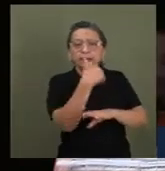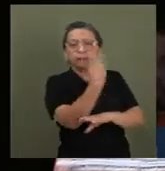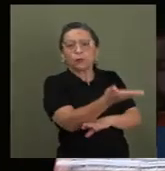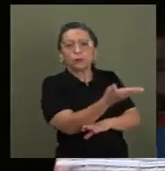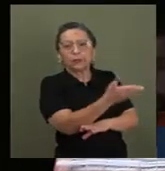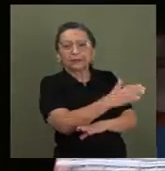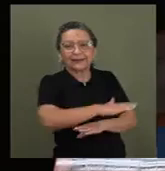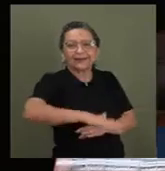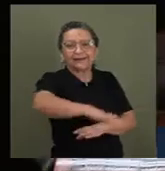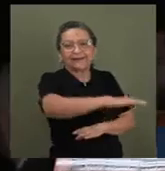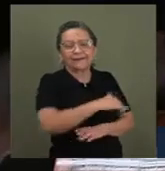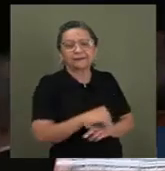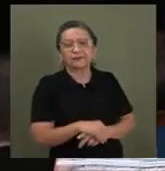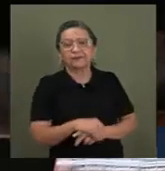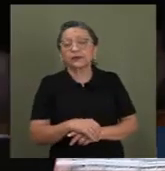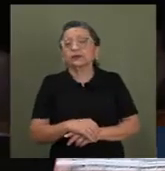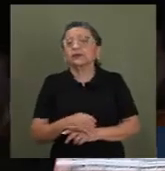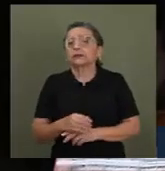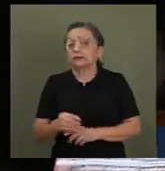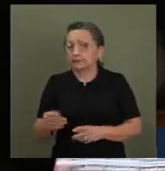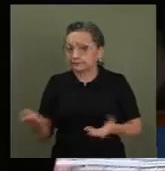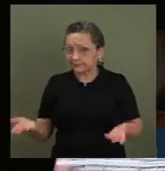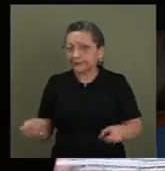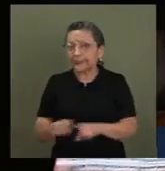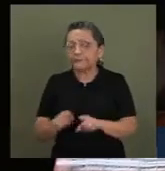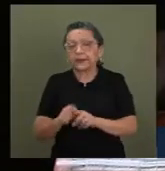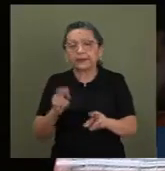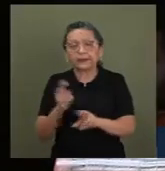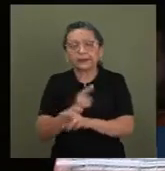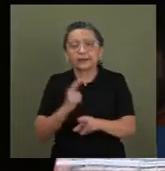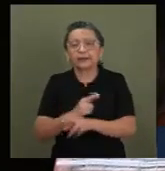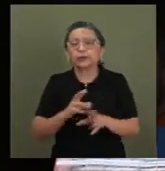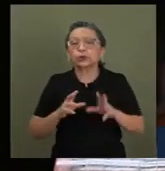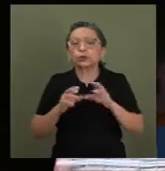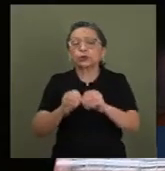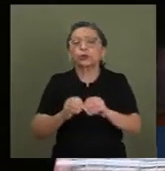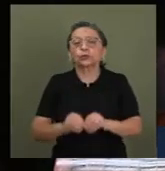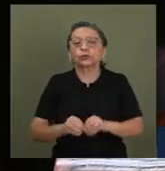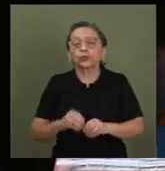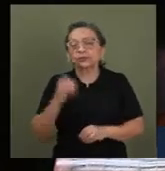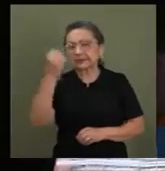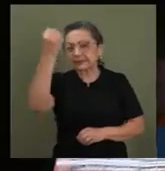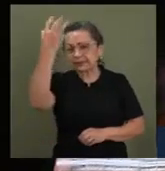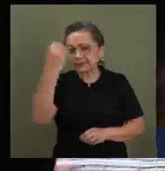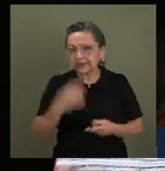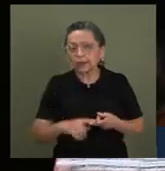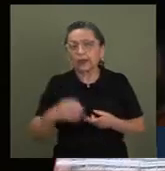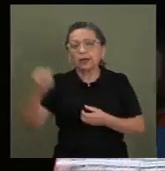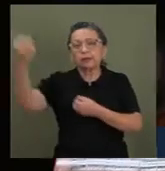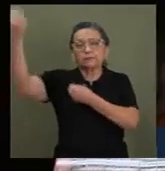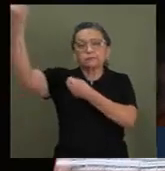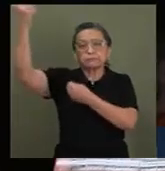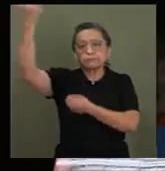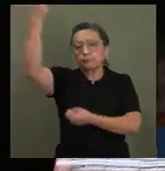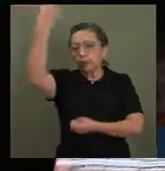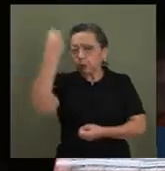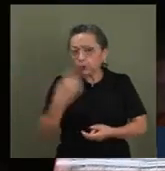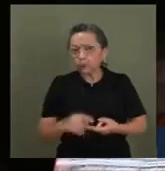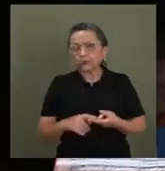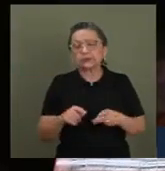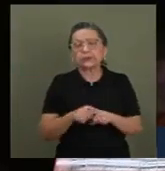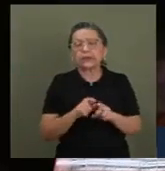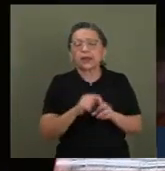piso. Foram refeitas a sinalização horizontal, as luzes de balizamento e